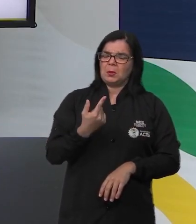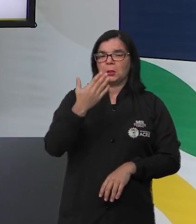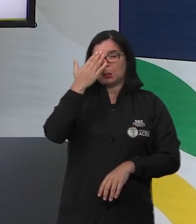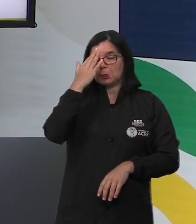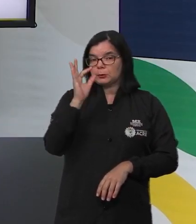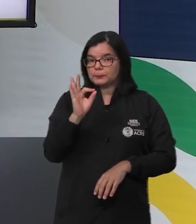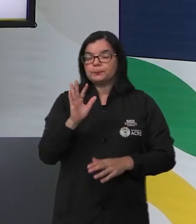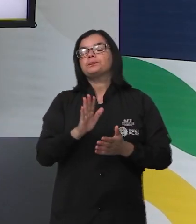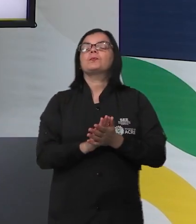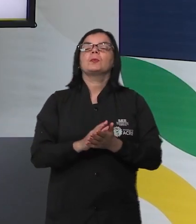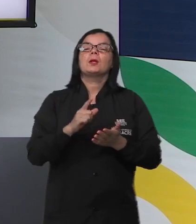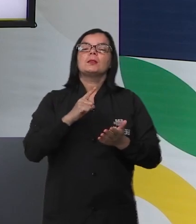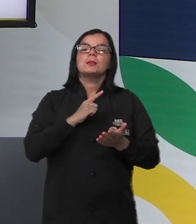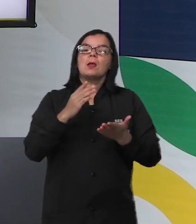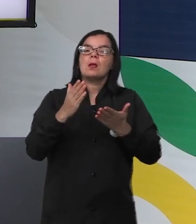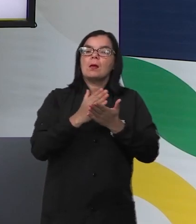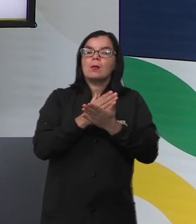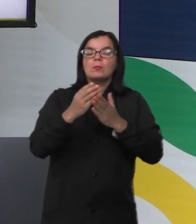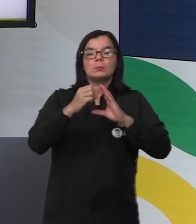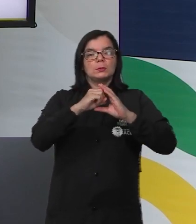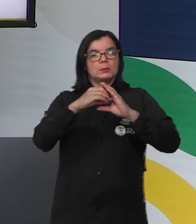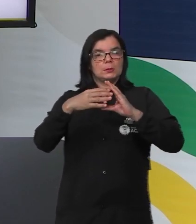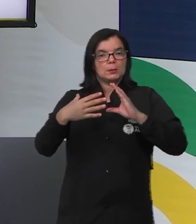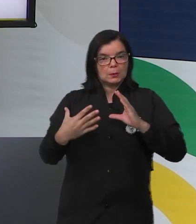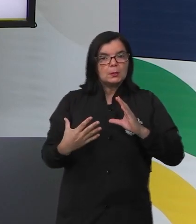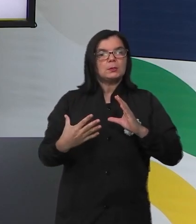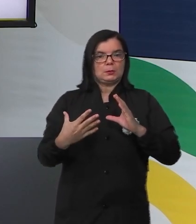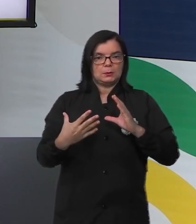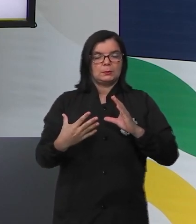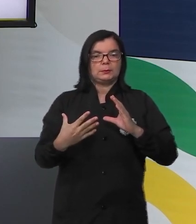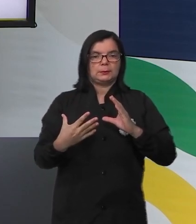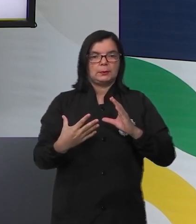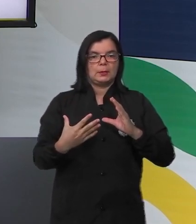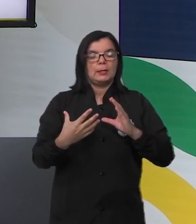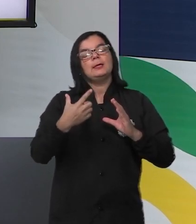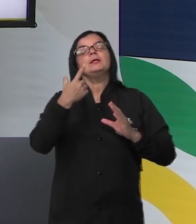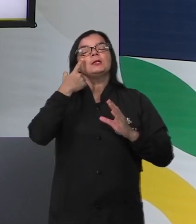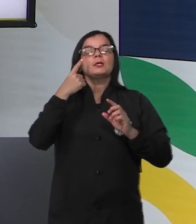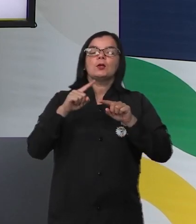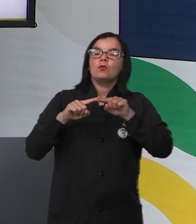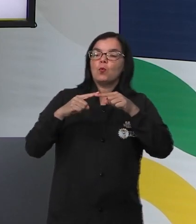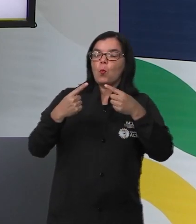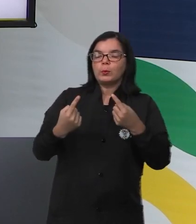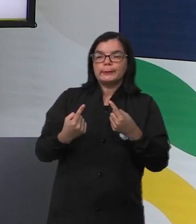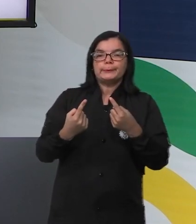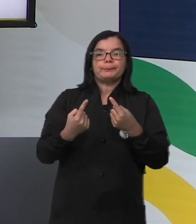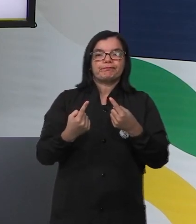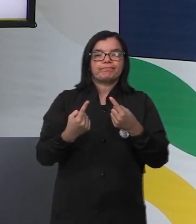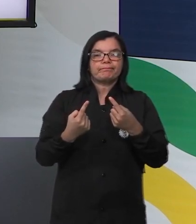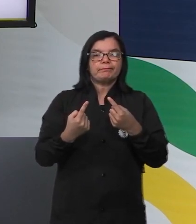direito. Existem algumas características que são determinantes ou